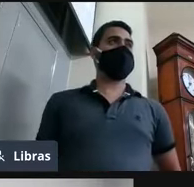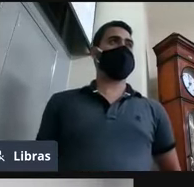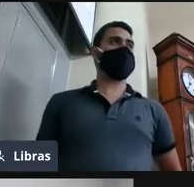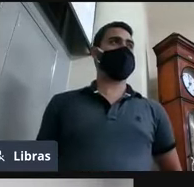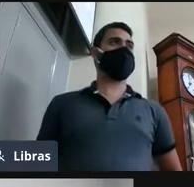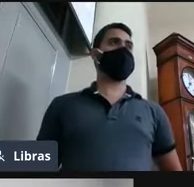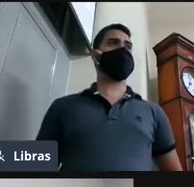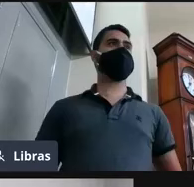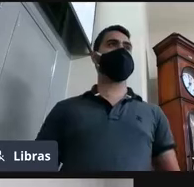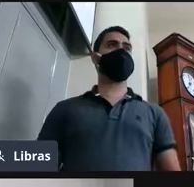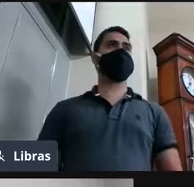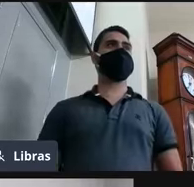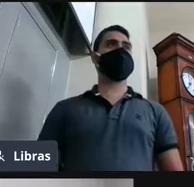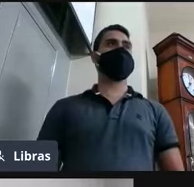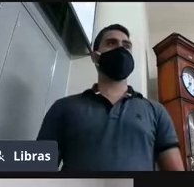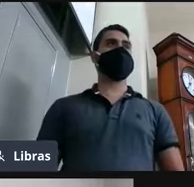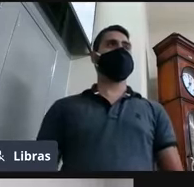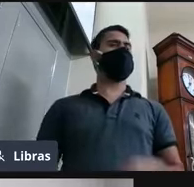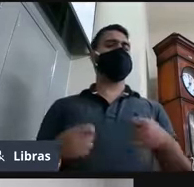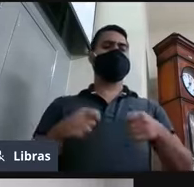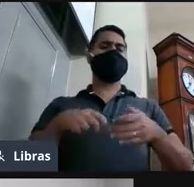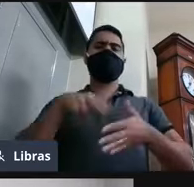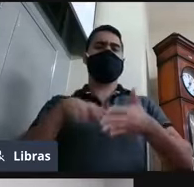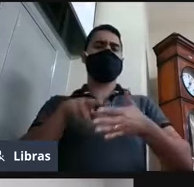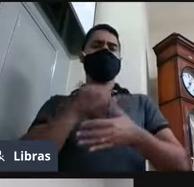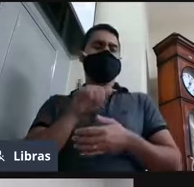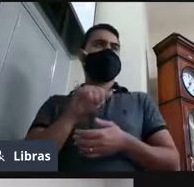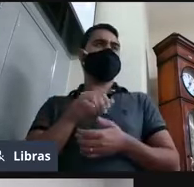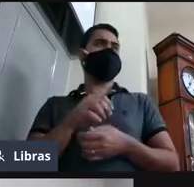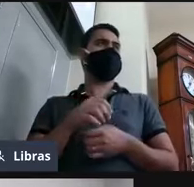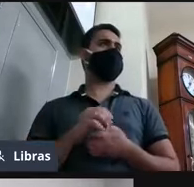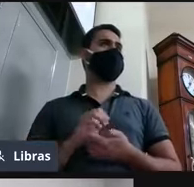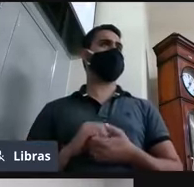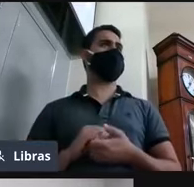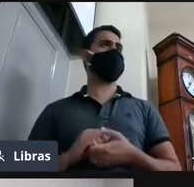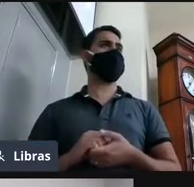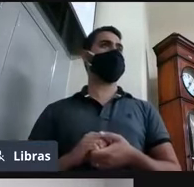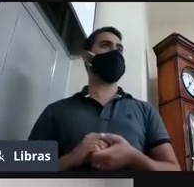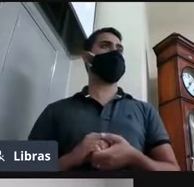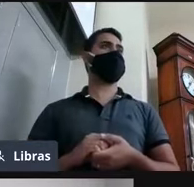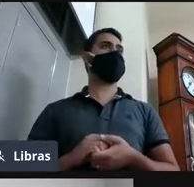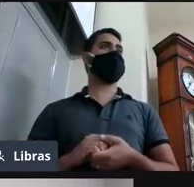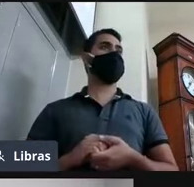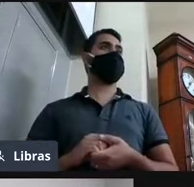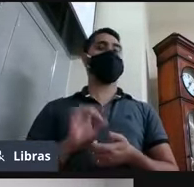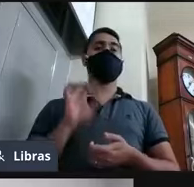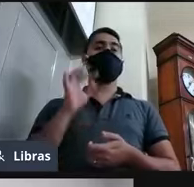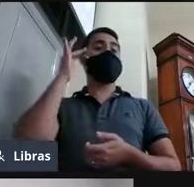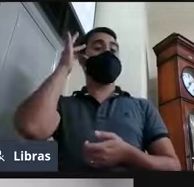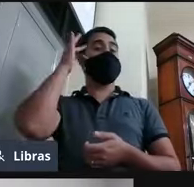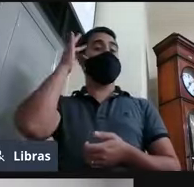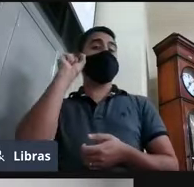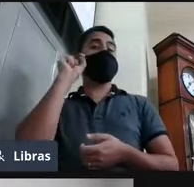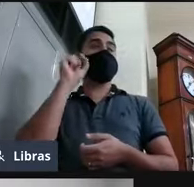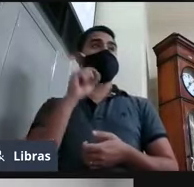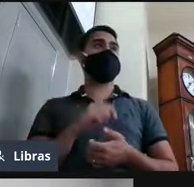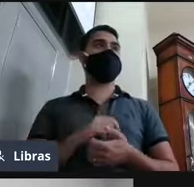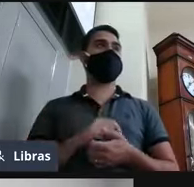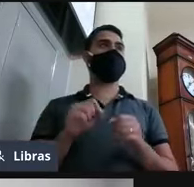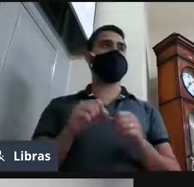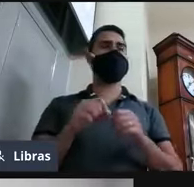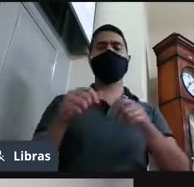voto? não, presidente, não tem Voto necessidade, separado, não. Tá, é um prazer te atender. Então, Eu só acho que a gente fez hoje é um trabalho